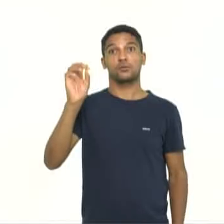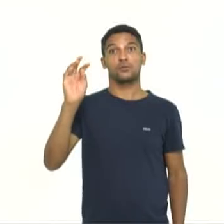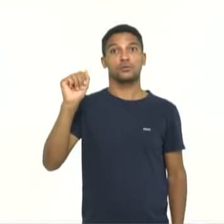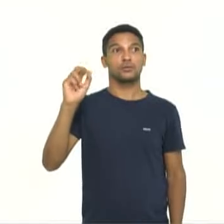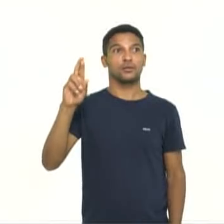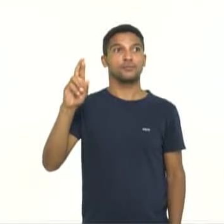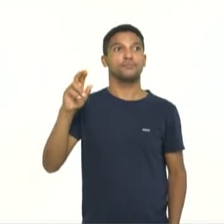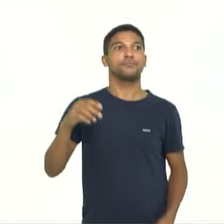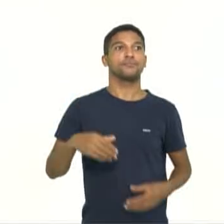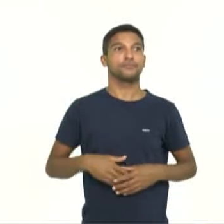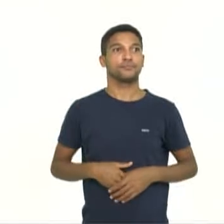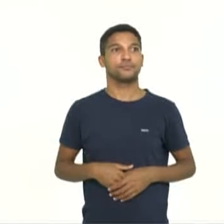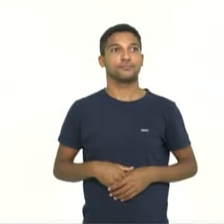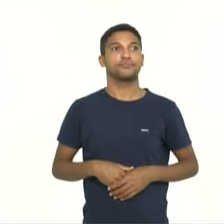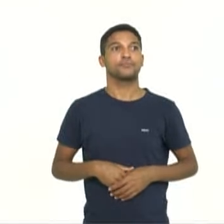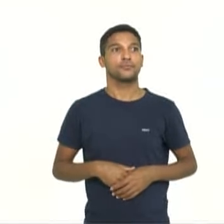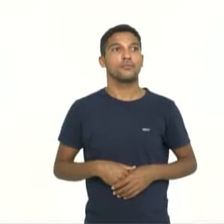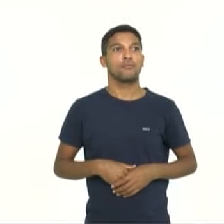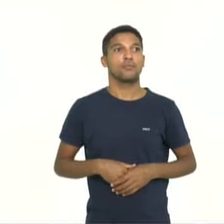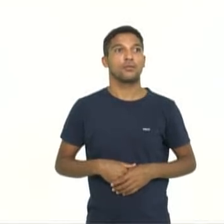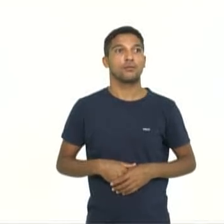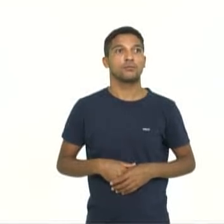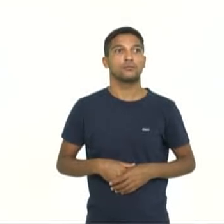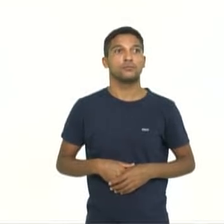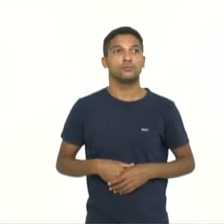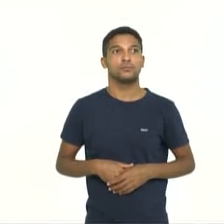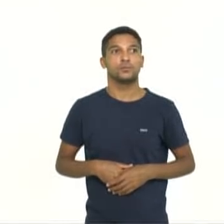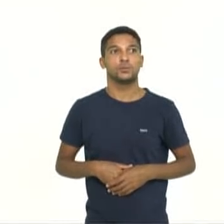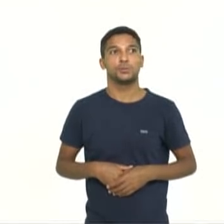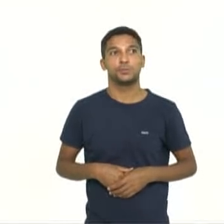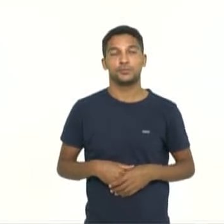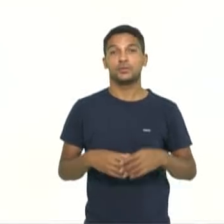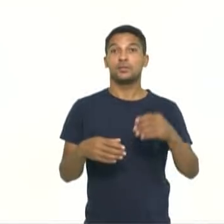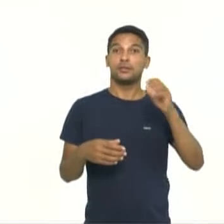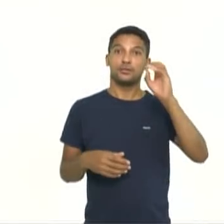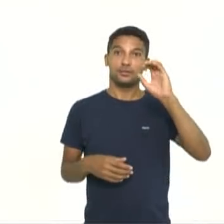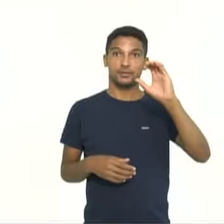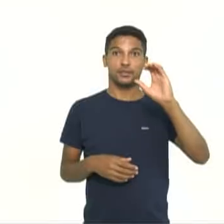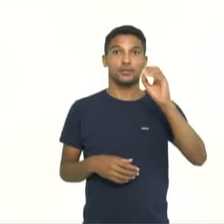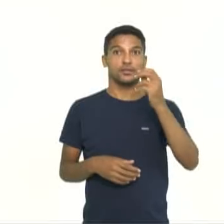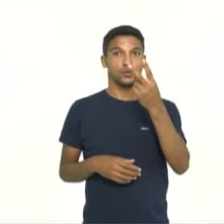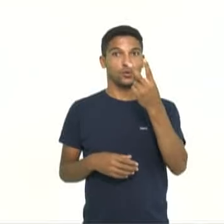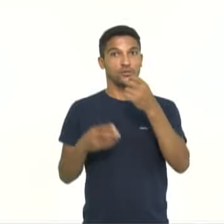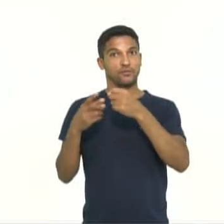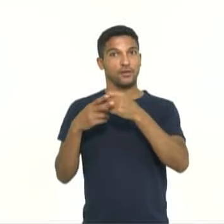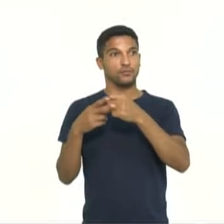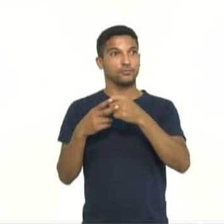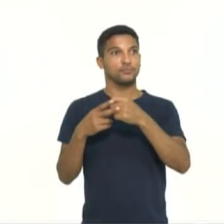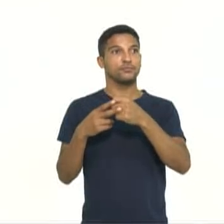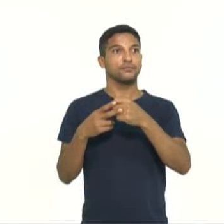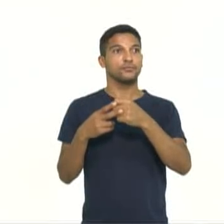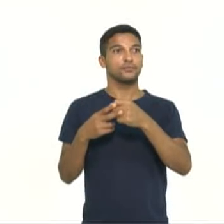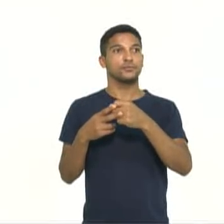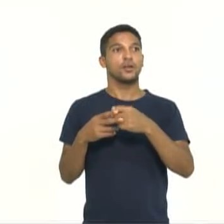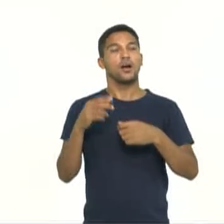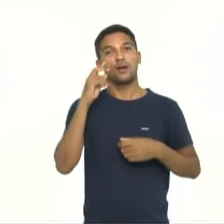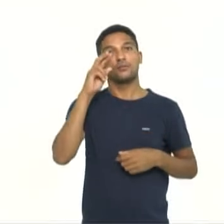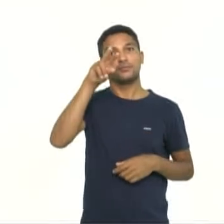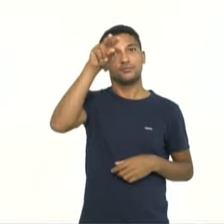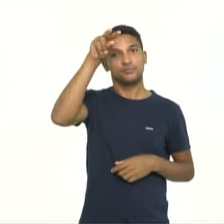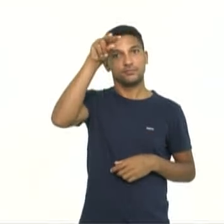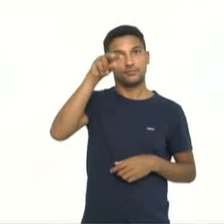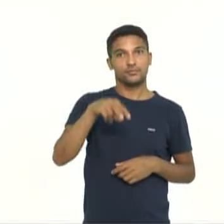verbo, né? A letra G, 1, a letra H, 2, a letra I, 1 verbo e na letra